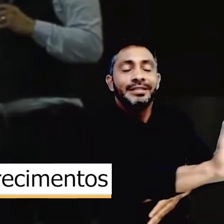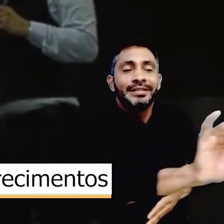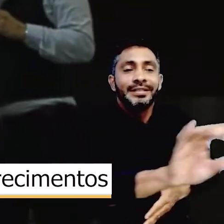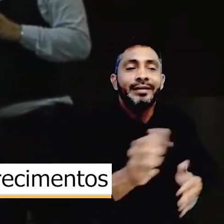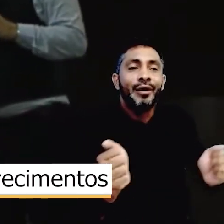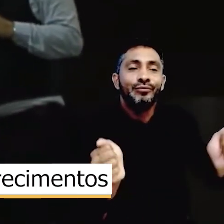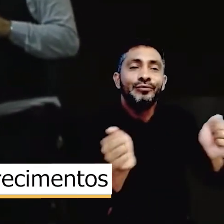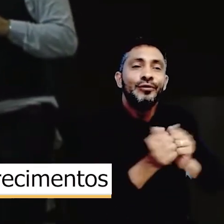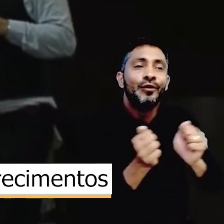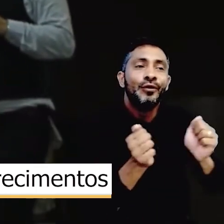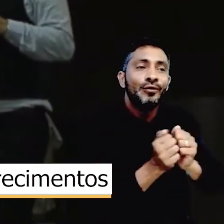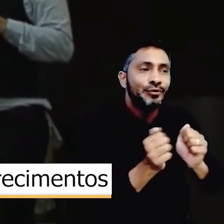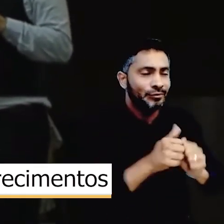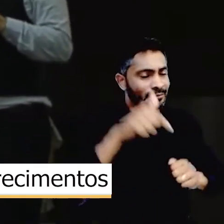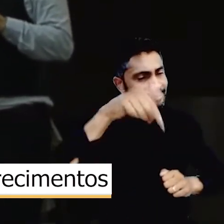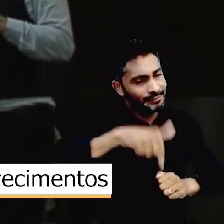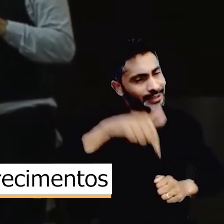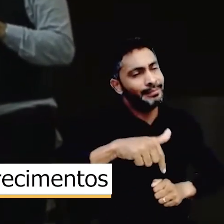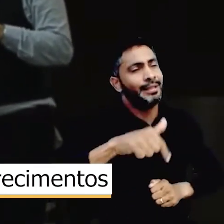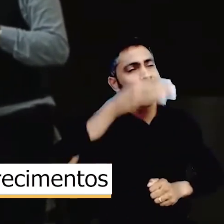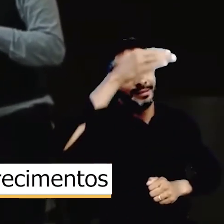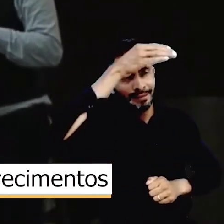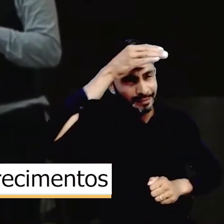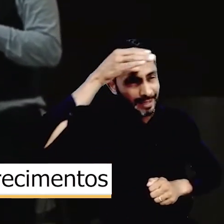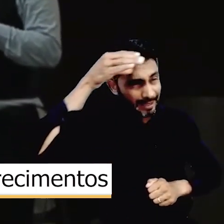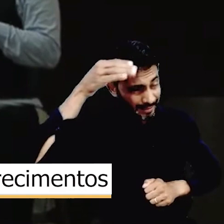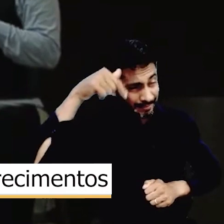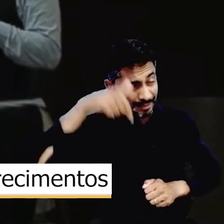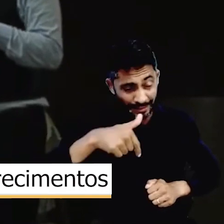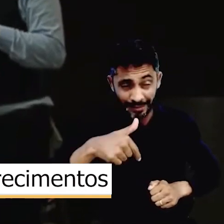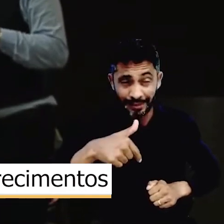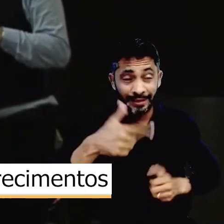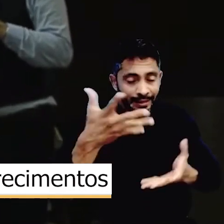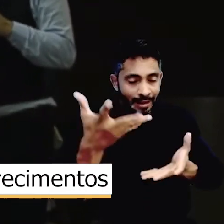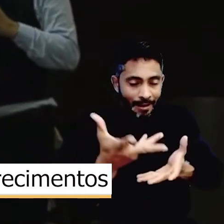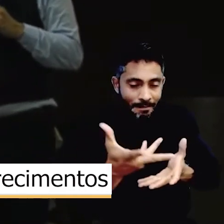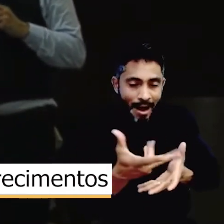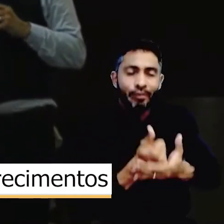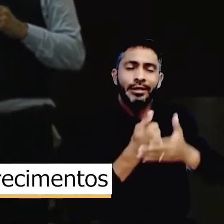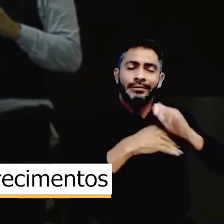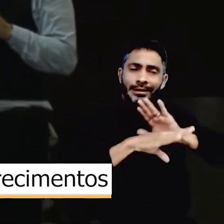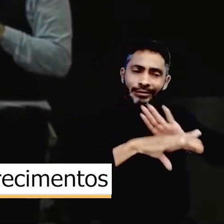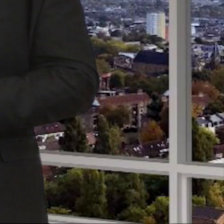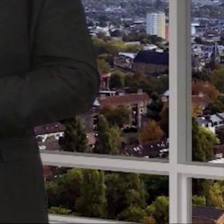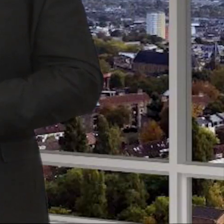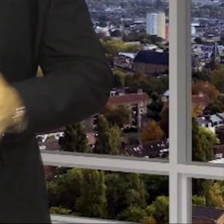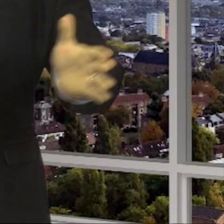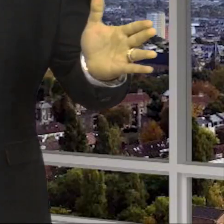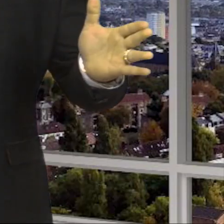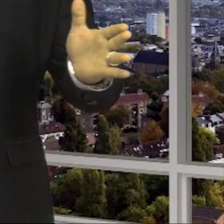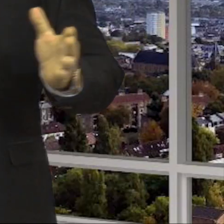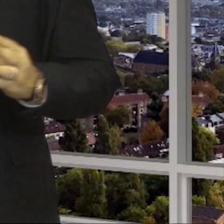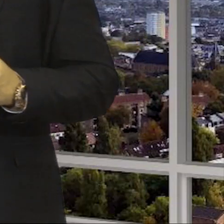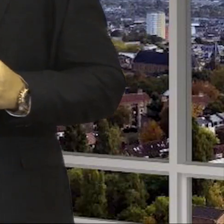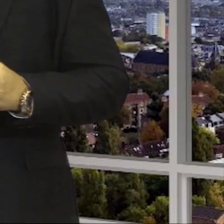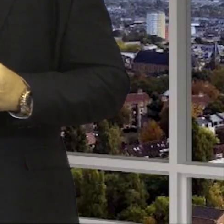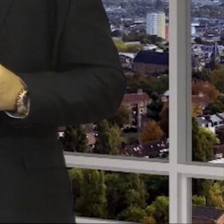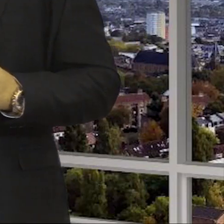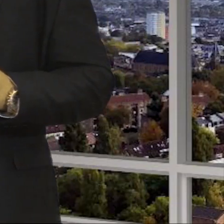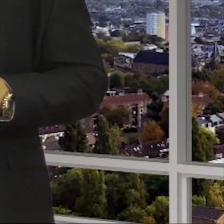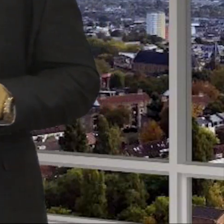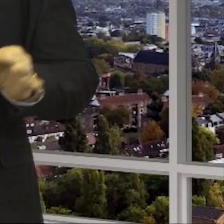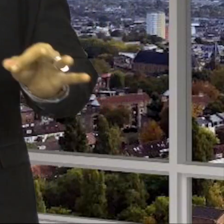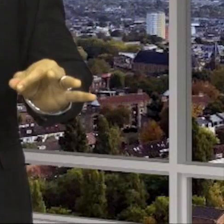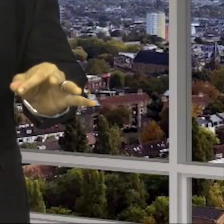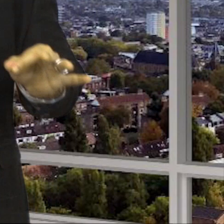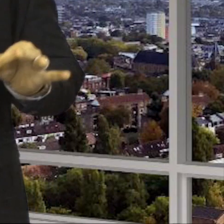E também nesta casa, que fui muito bem acolhido e que nos ajudaram a fazer a transformação. Pois é, pessoal, vocês puderam